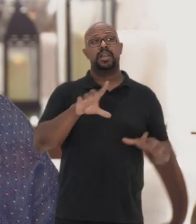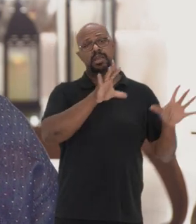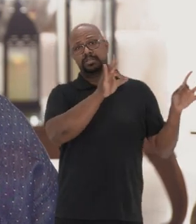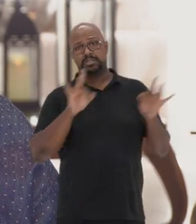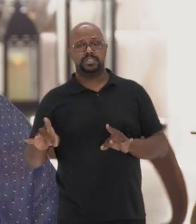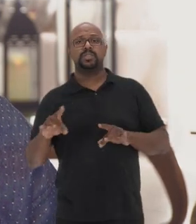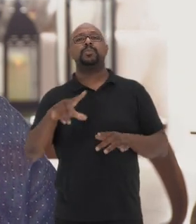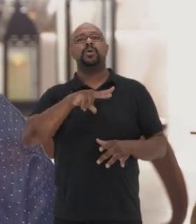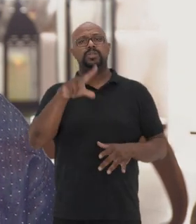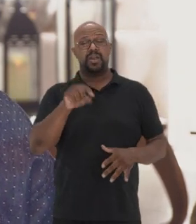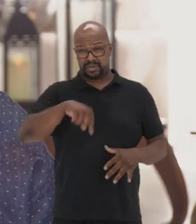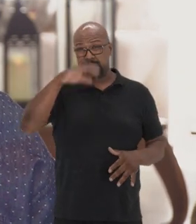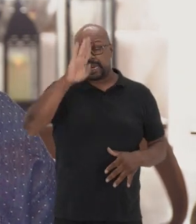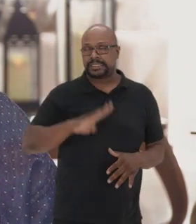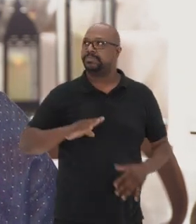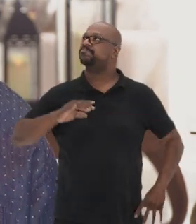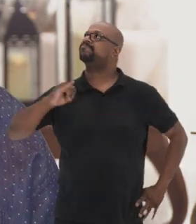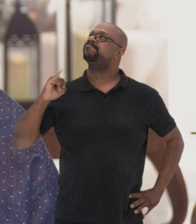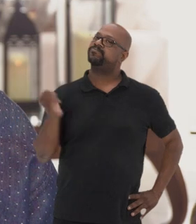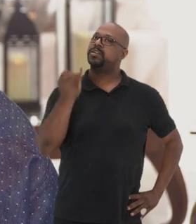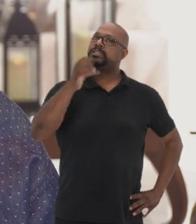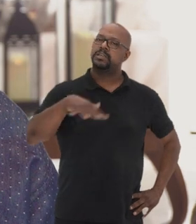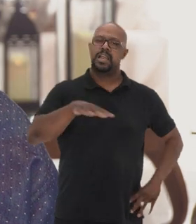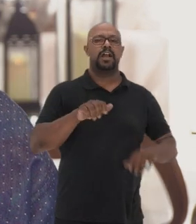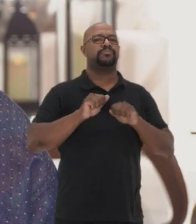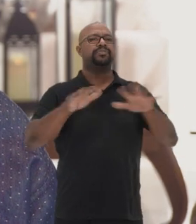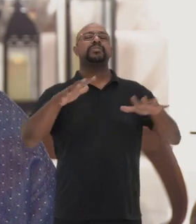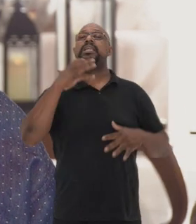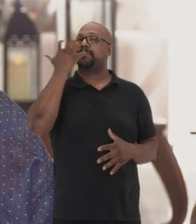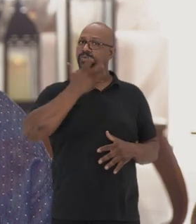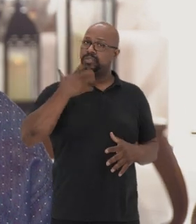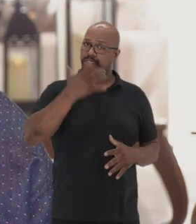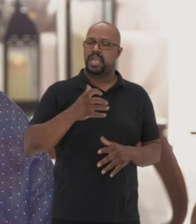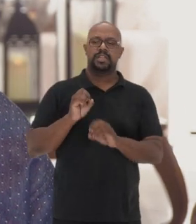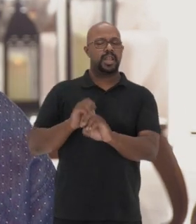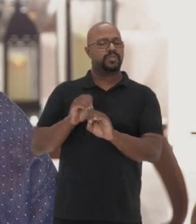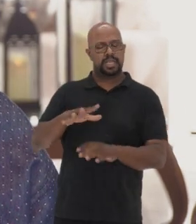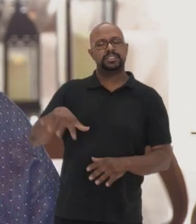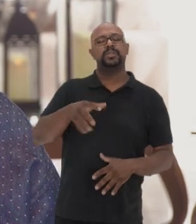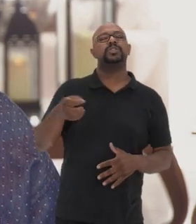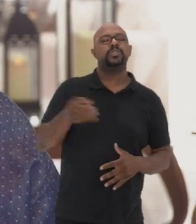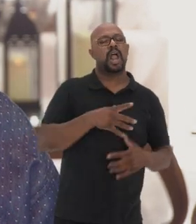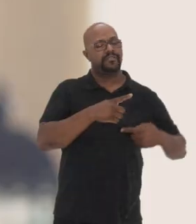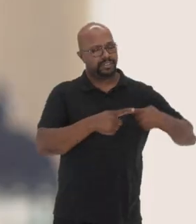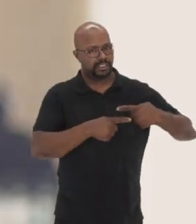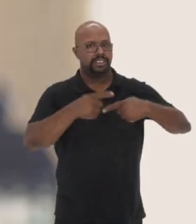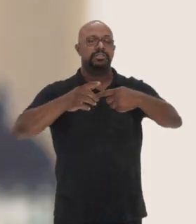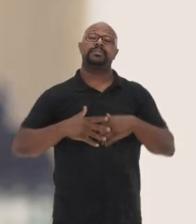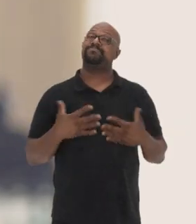e no Brasil teve um papel fundamental na difusão da música e na educação das novas gerações